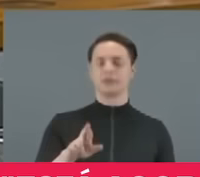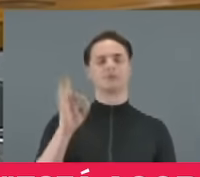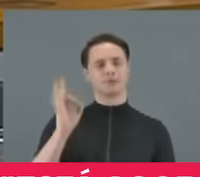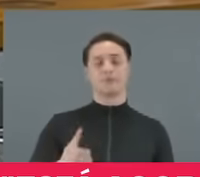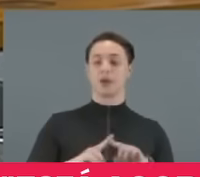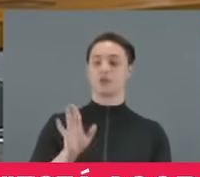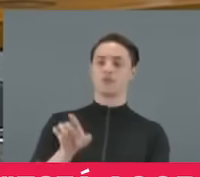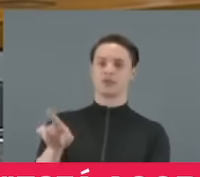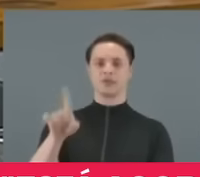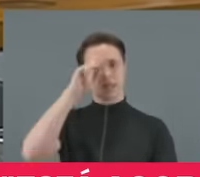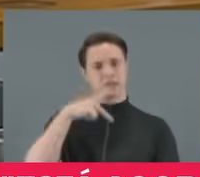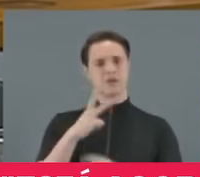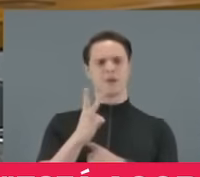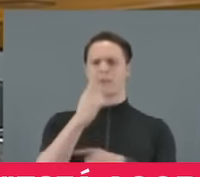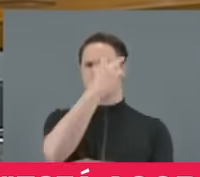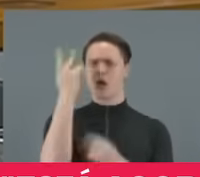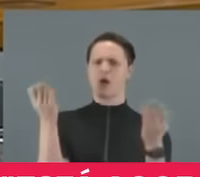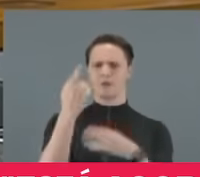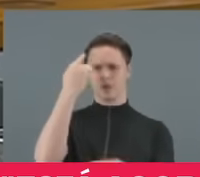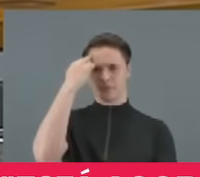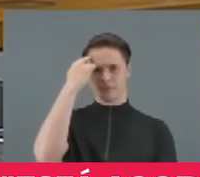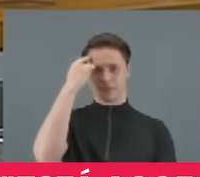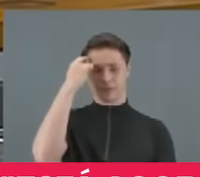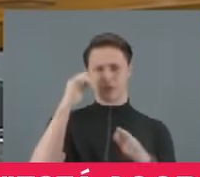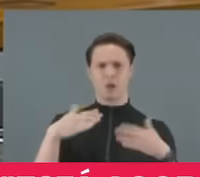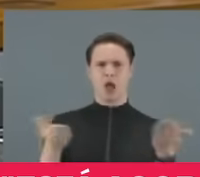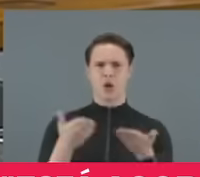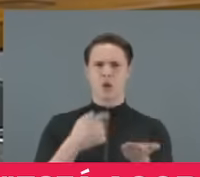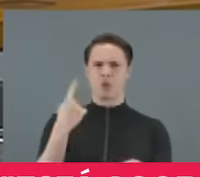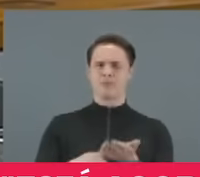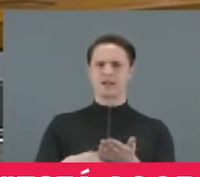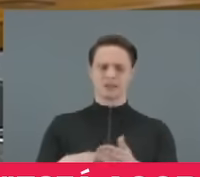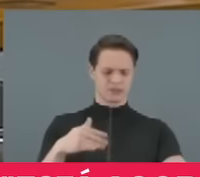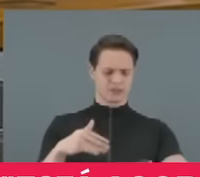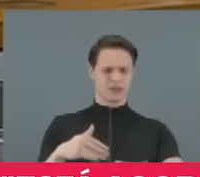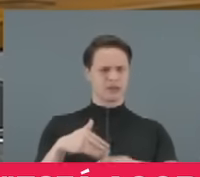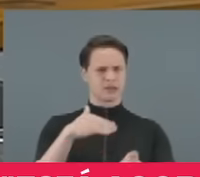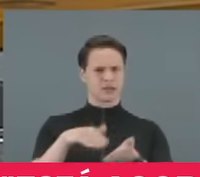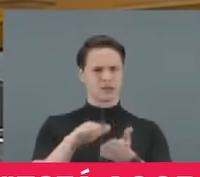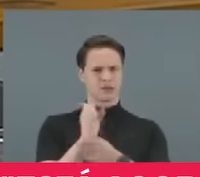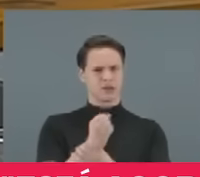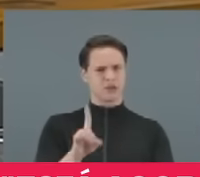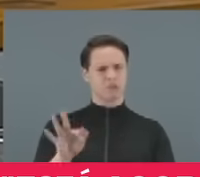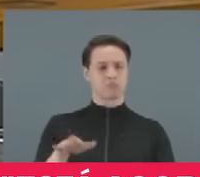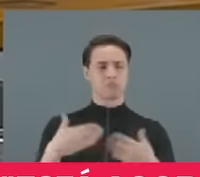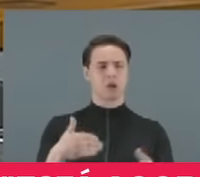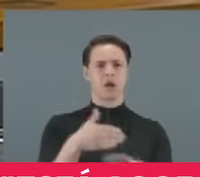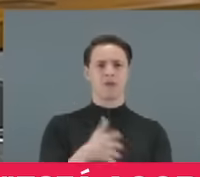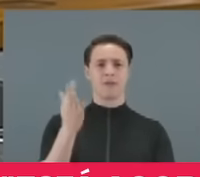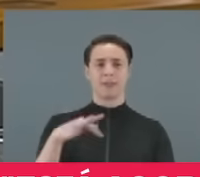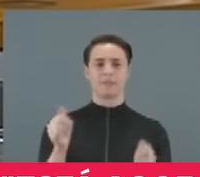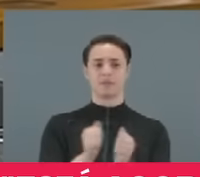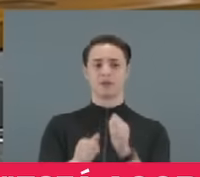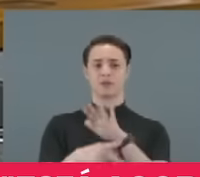defender. Porque até então todo mundo pensa, este protocolo é basicamente a ser cumprido pela Secretaria de Segurança do DF. A intervenção federal foi